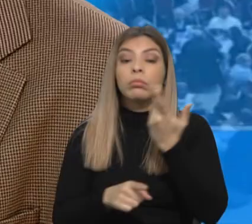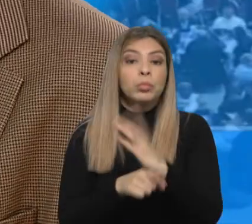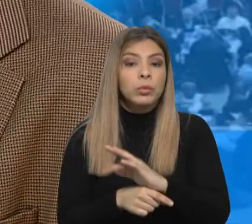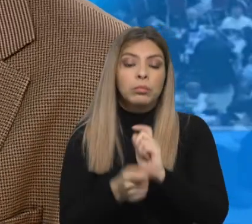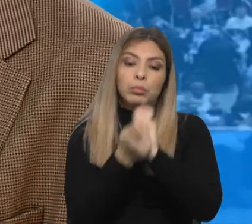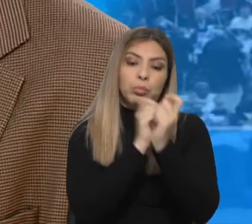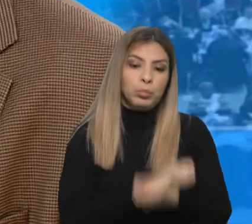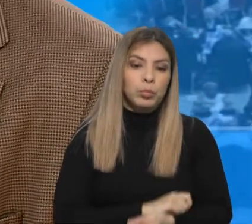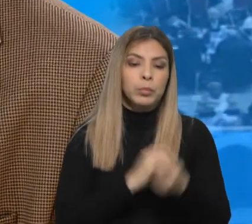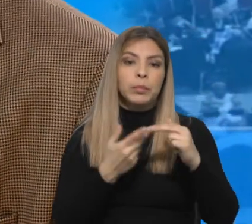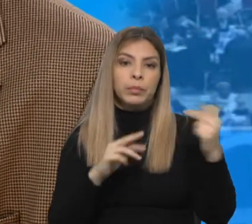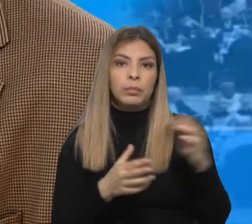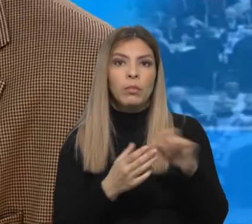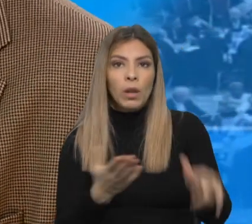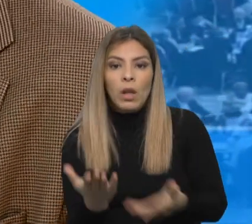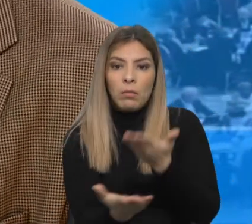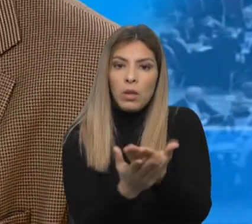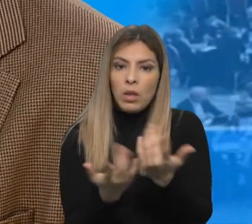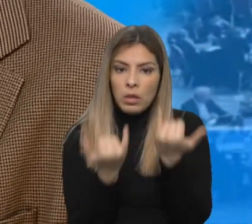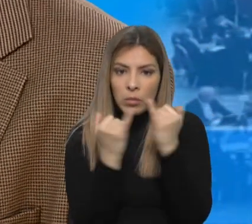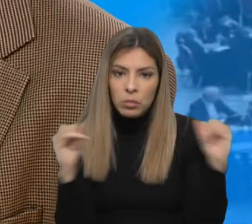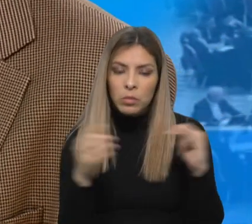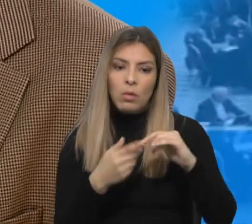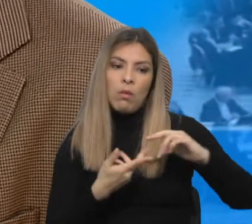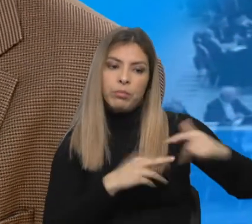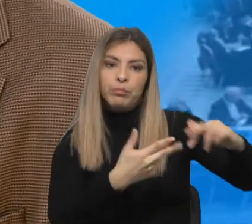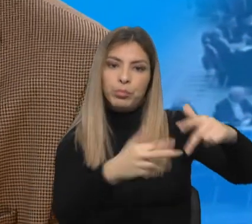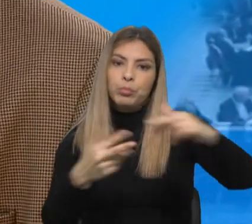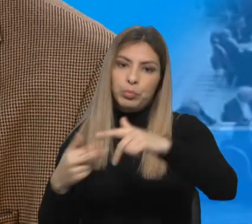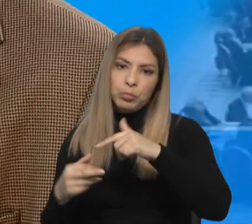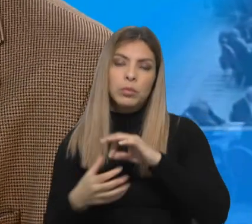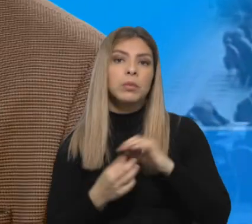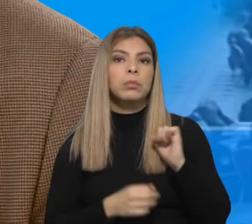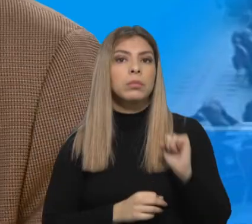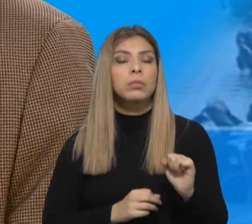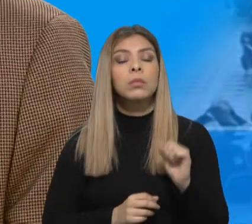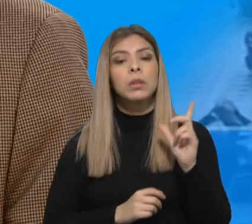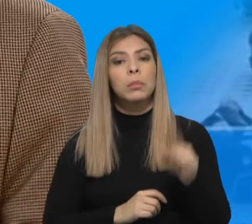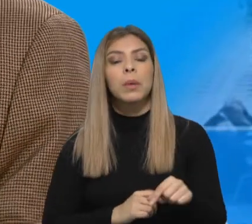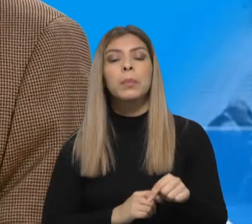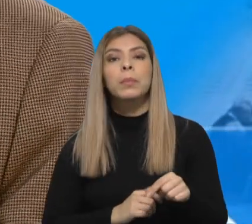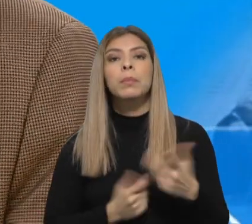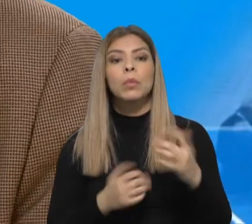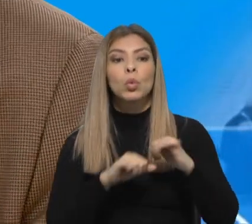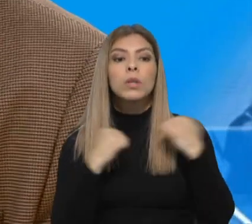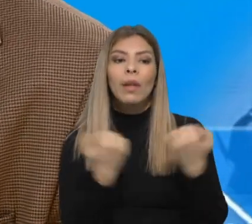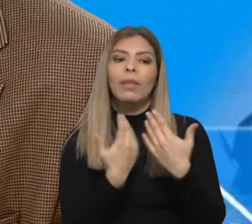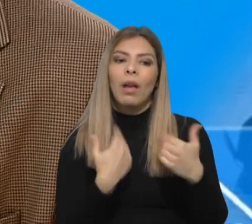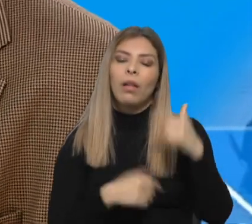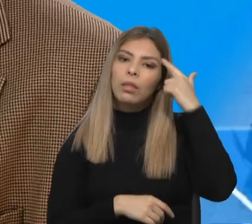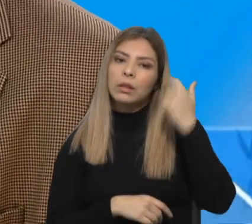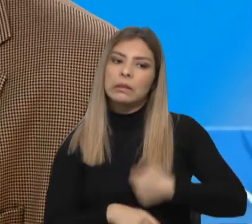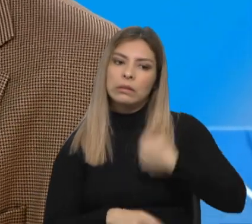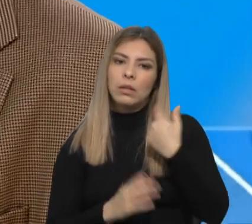eleições autárquicas que permitiu candidaturas independentes aos municípios e que permitiu, de facto, que a sociedade se expressasse em listas